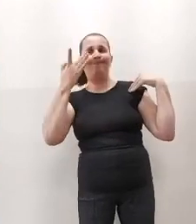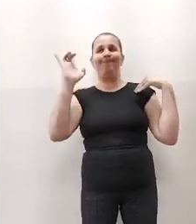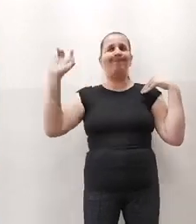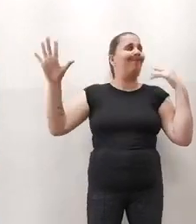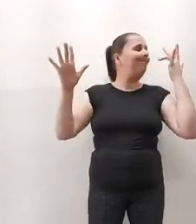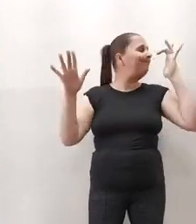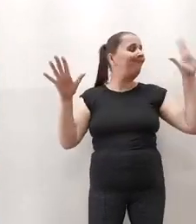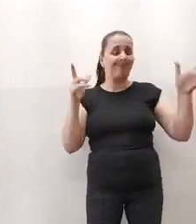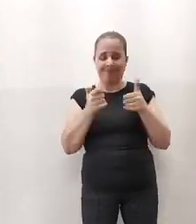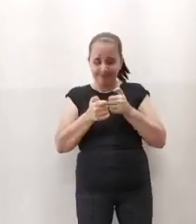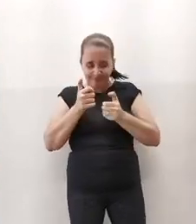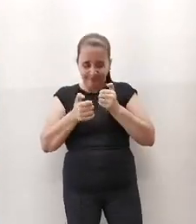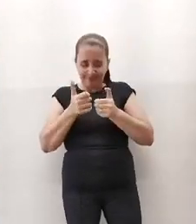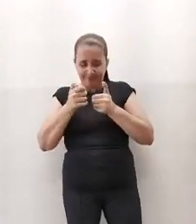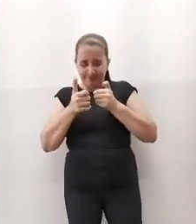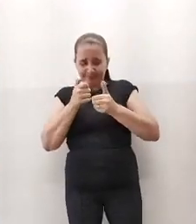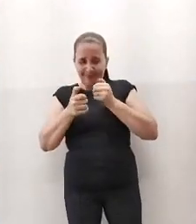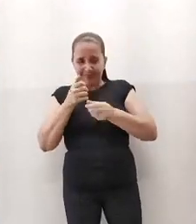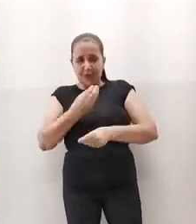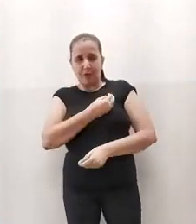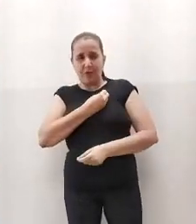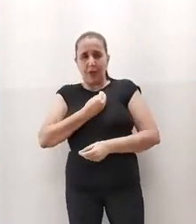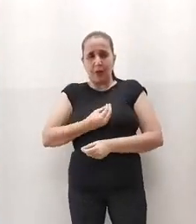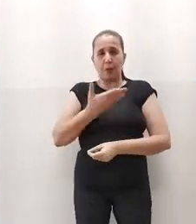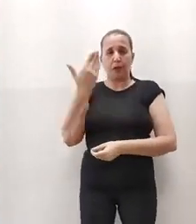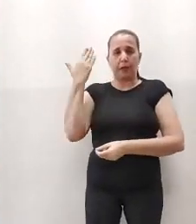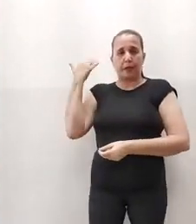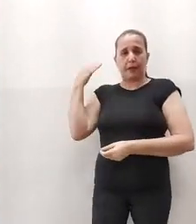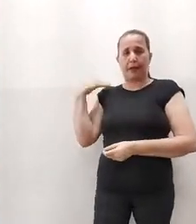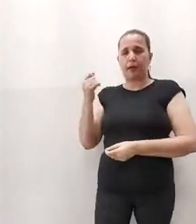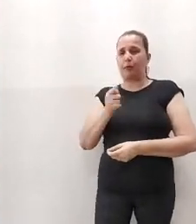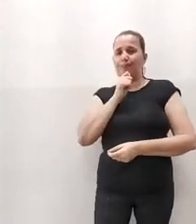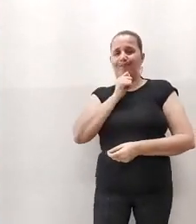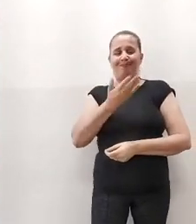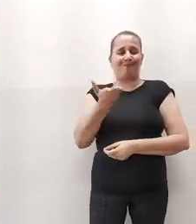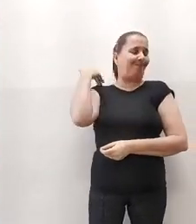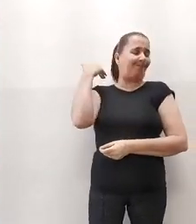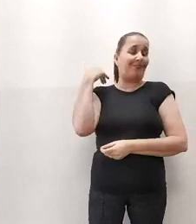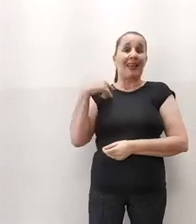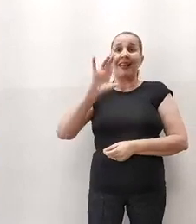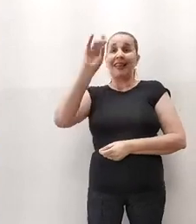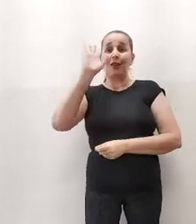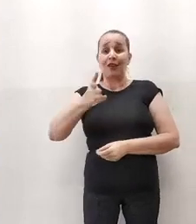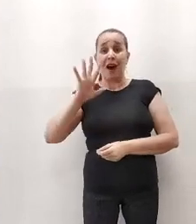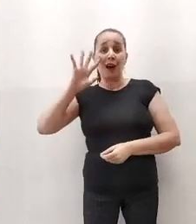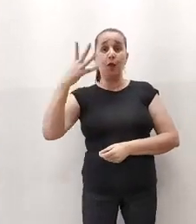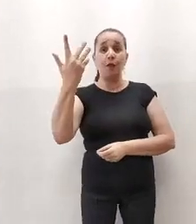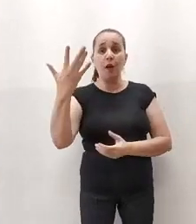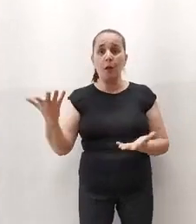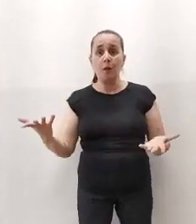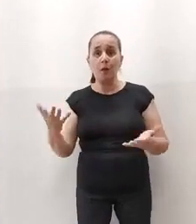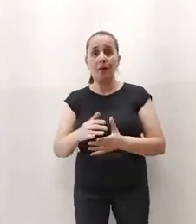você continua no celular, vivendo esse passar de idiota, inútil, que Deus já resolveu.